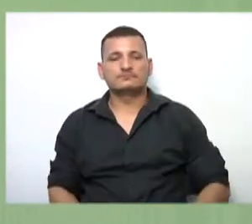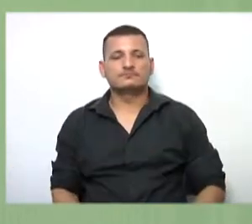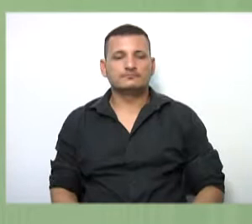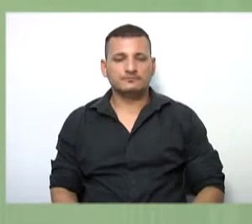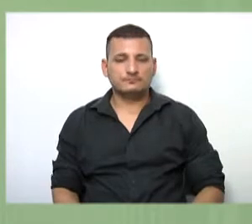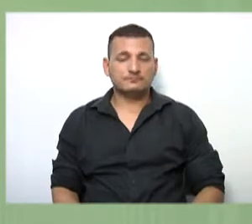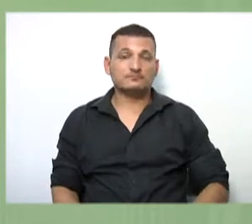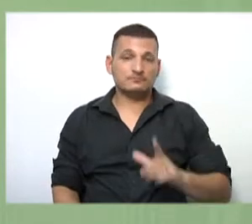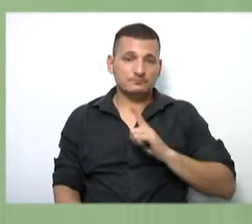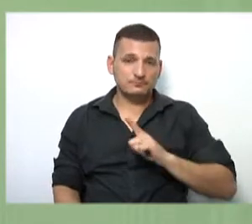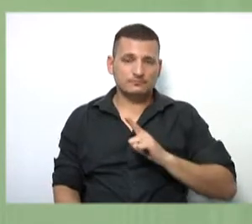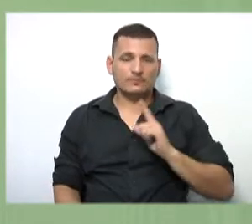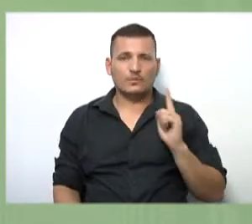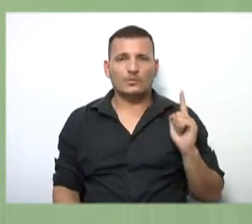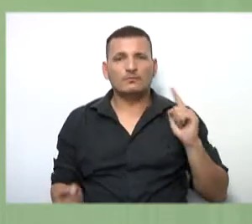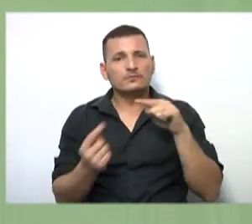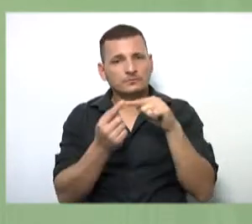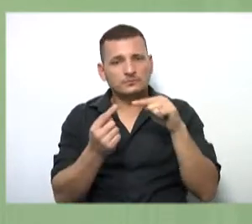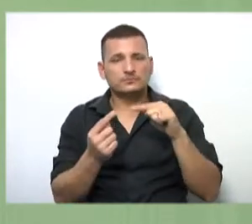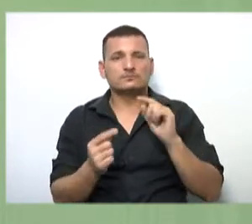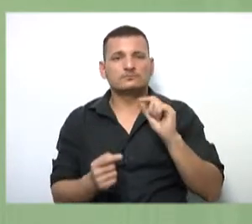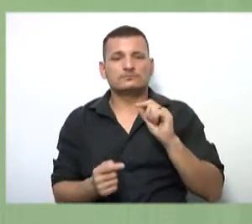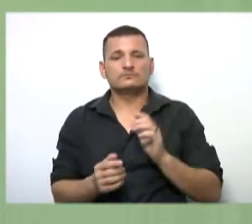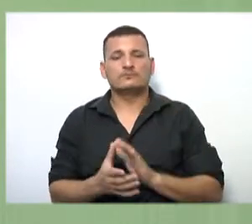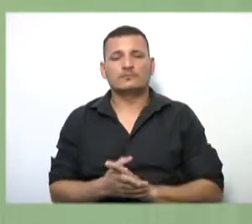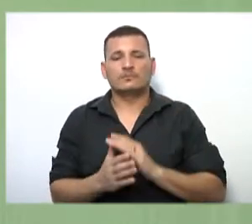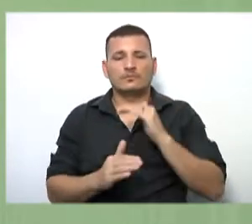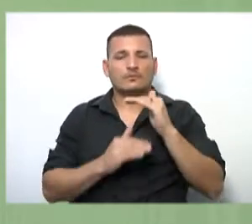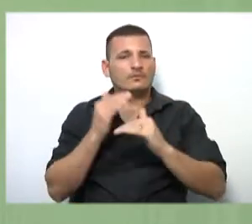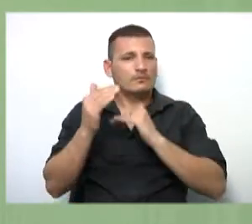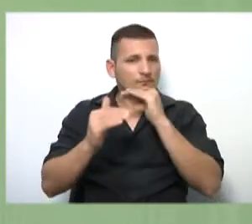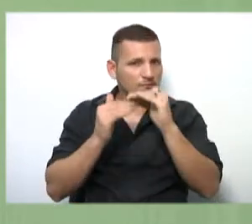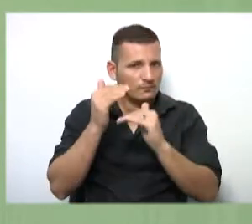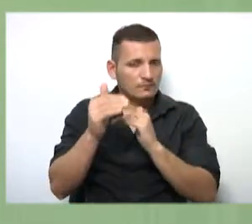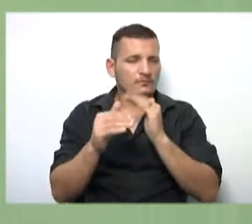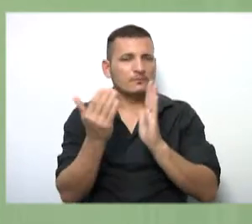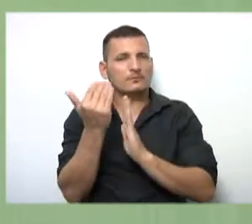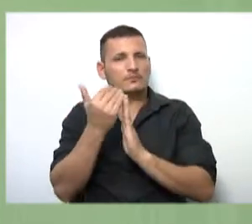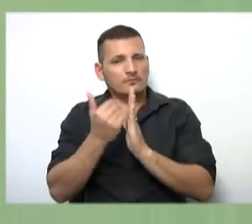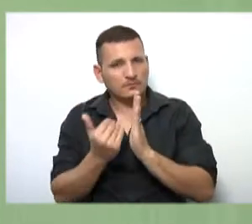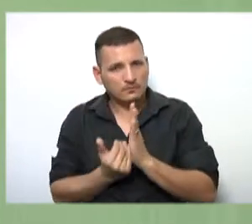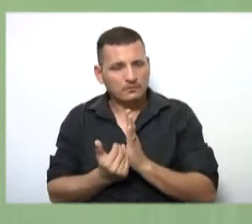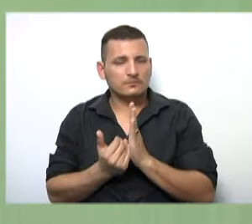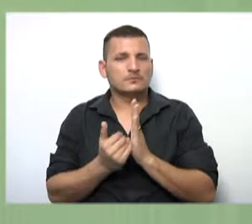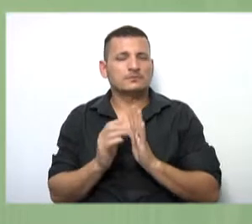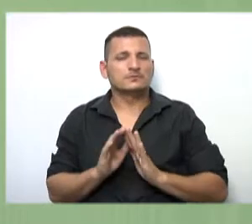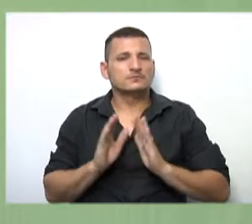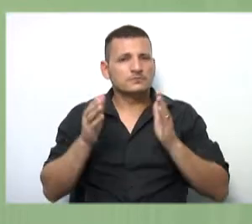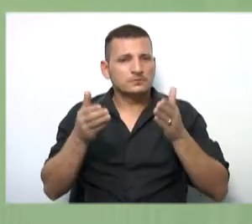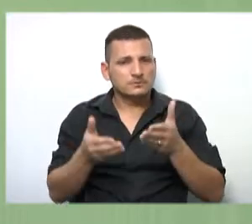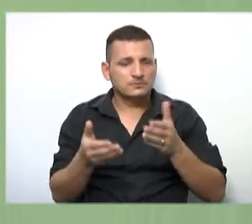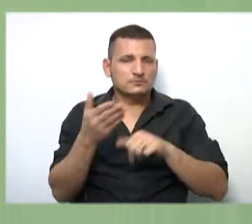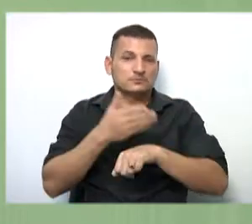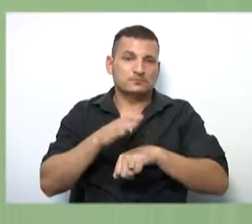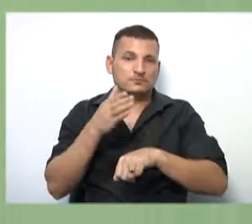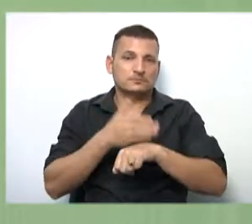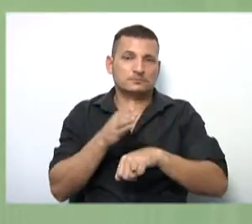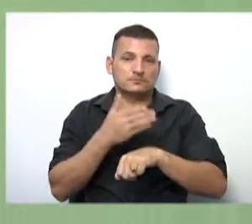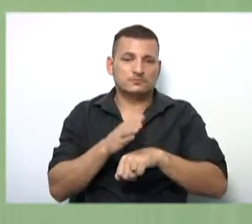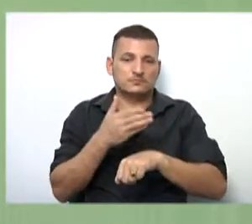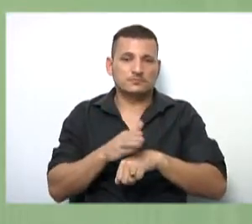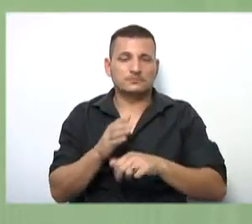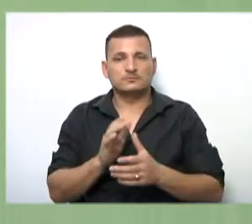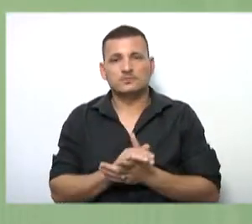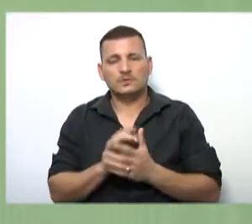Tem como principal objetivo desenvolver e executar programas específicos de treinamento